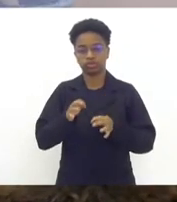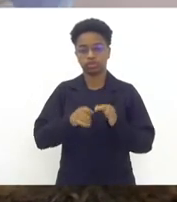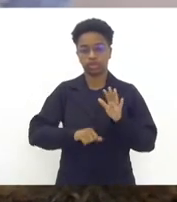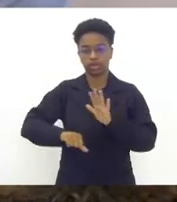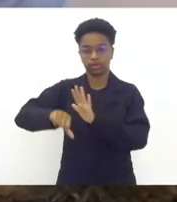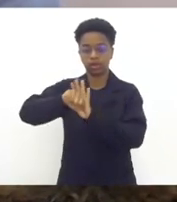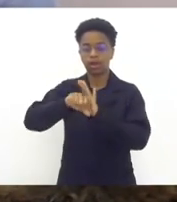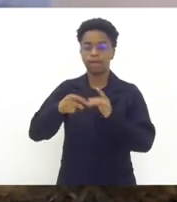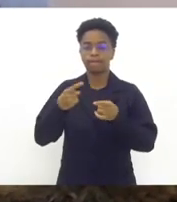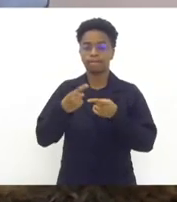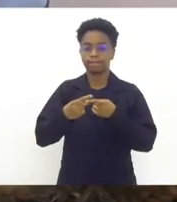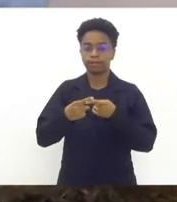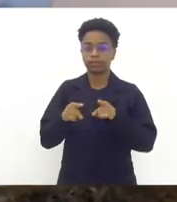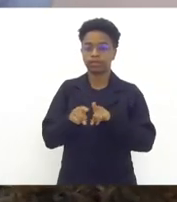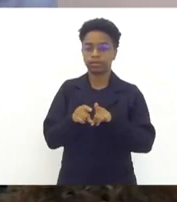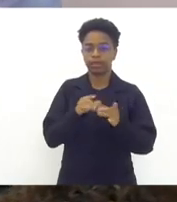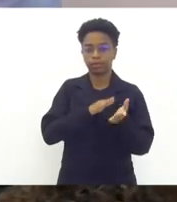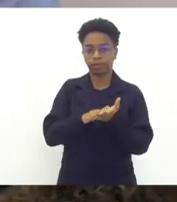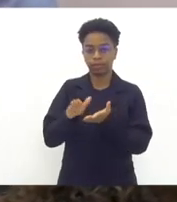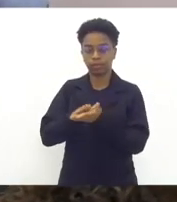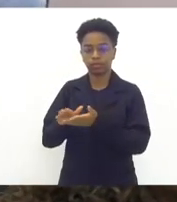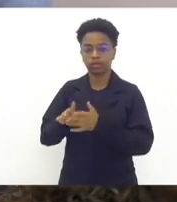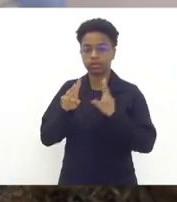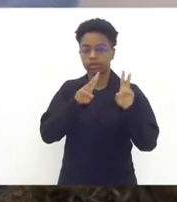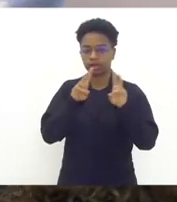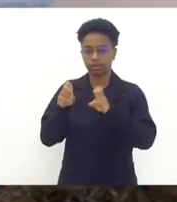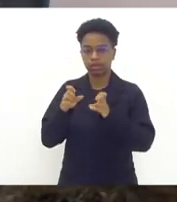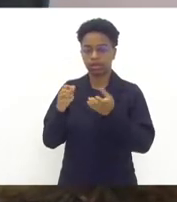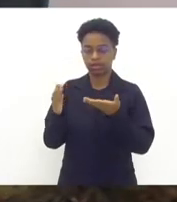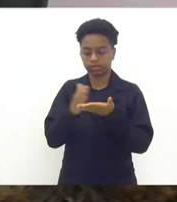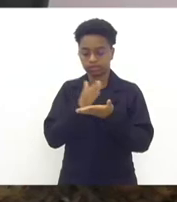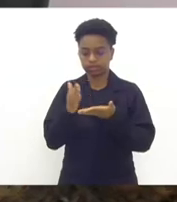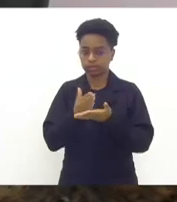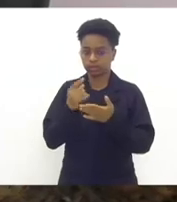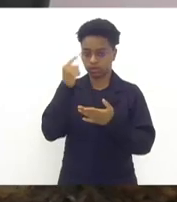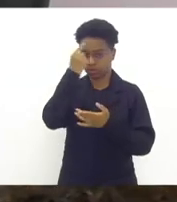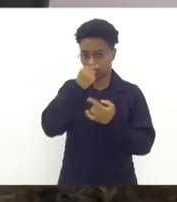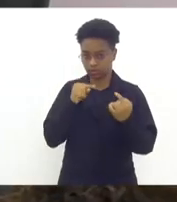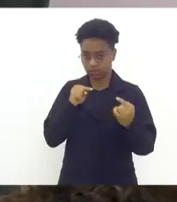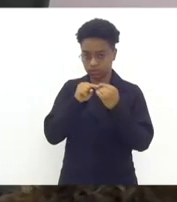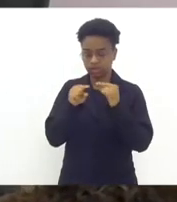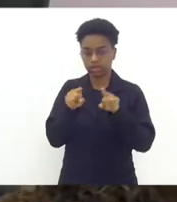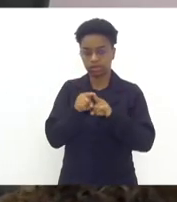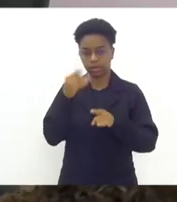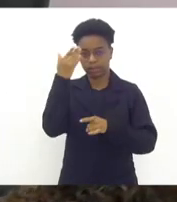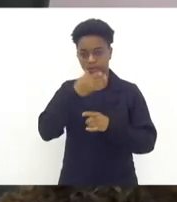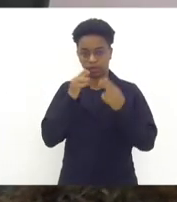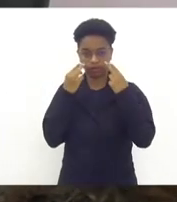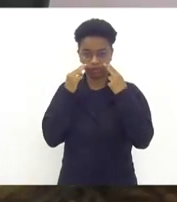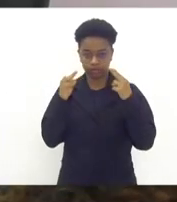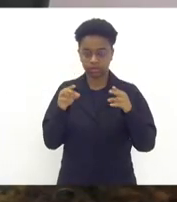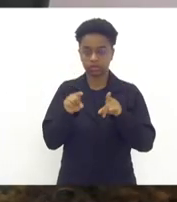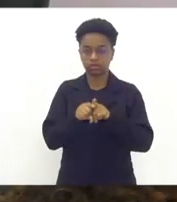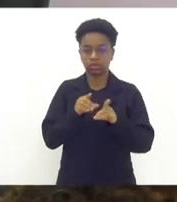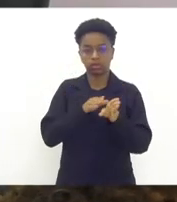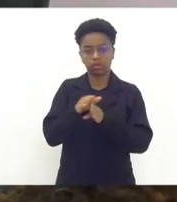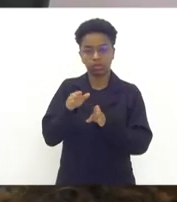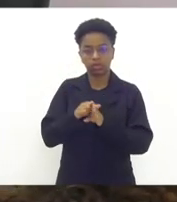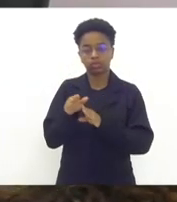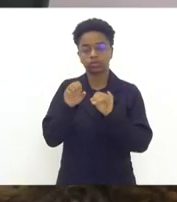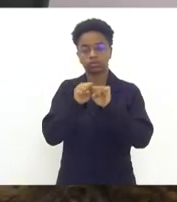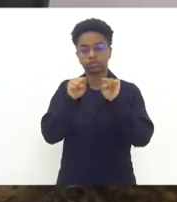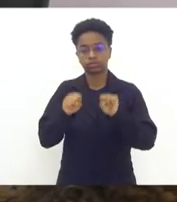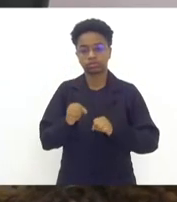sobre o tema, como o caderno Reconhecimento de Pessoas e Prova Testemunhal, Orientações para o Sistema